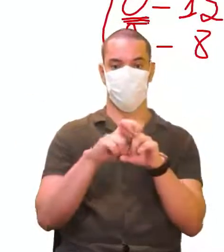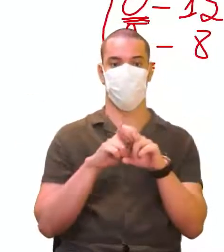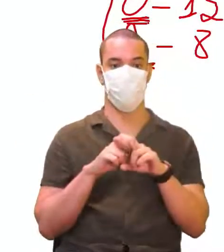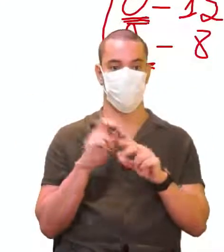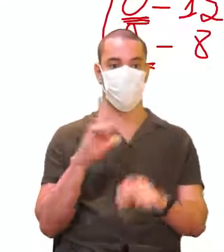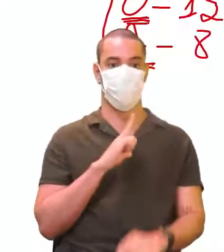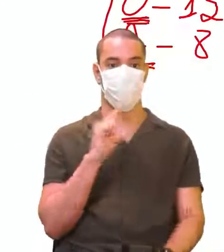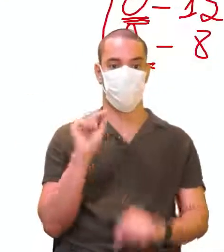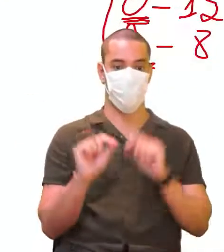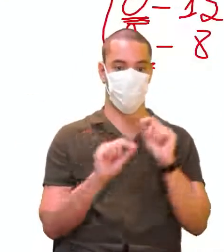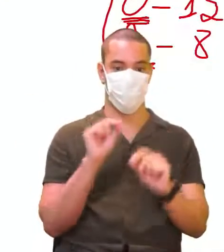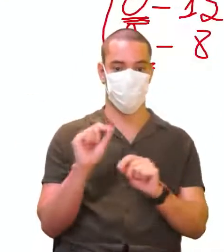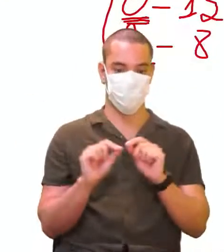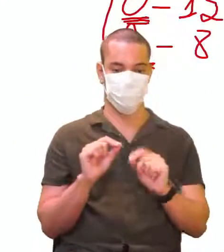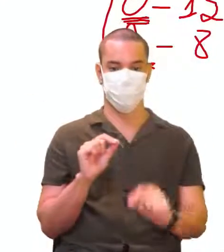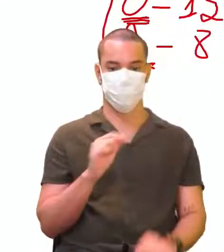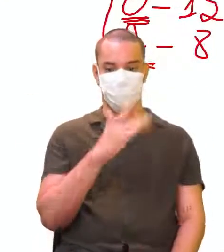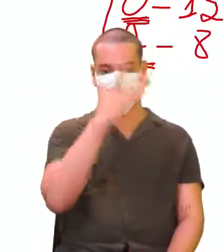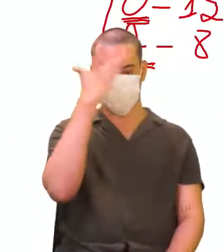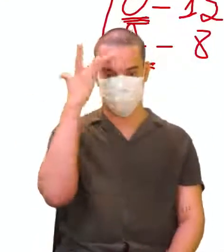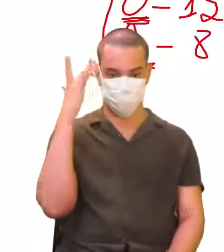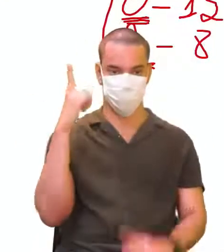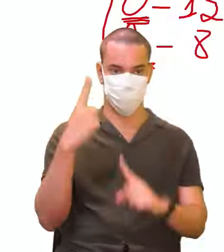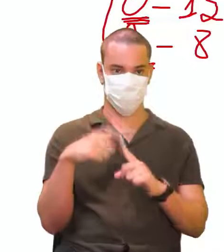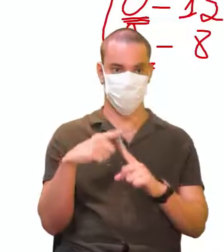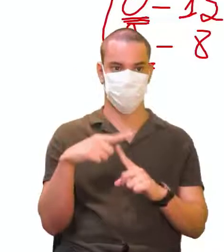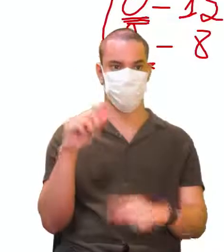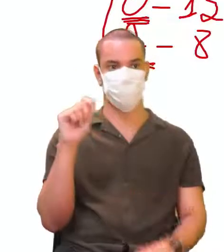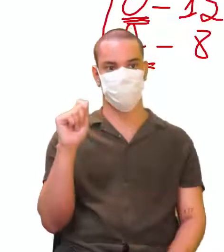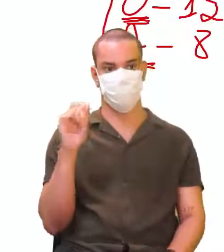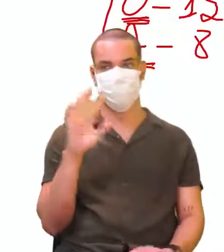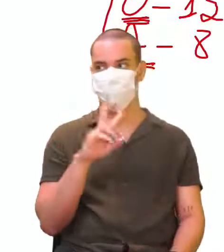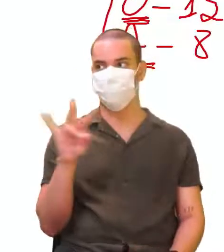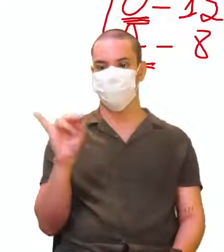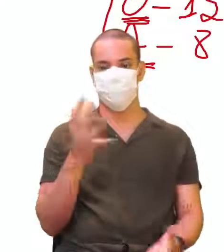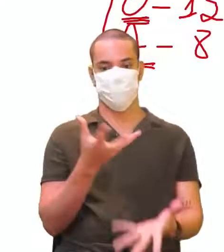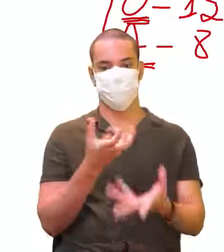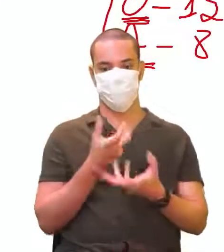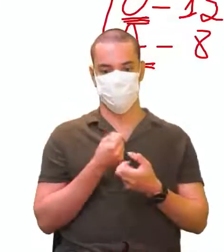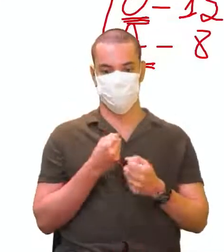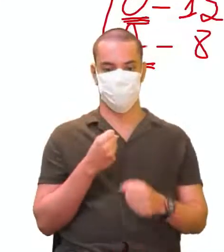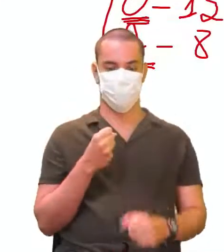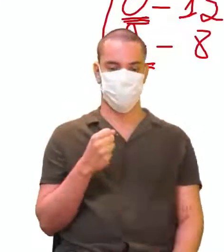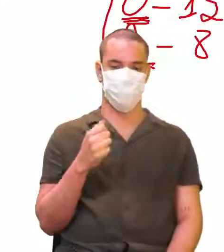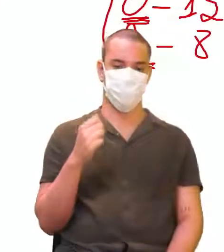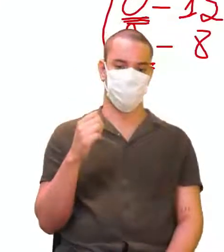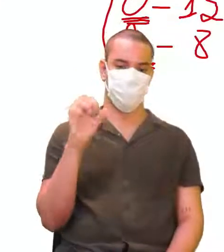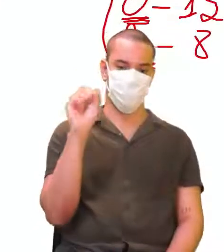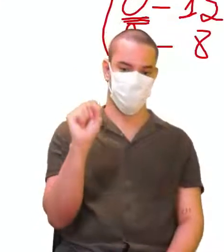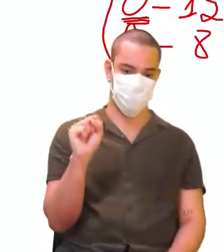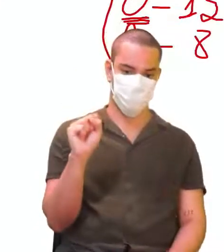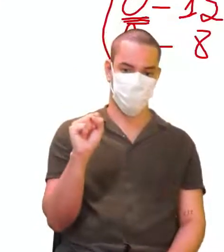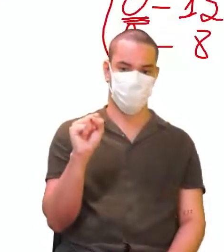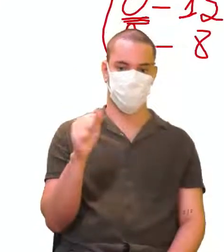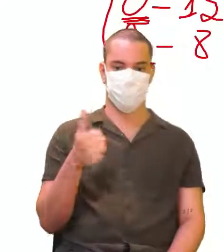aqui, ó, o indivíduo do tipo A vai receber tanto do O quanto